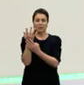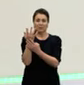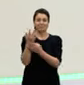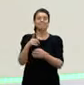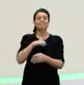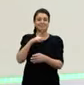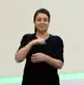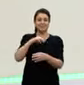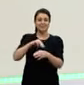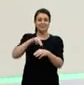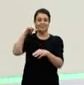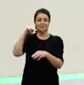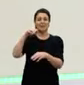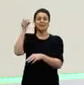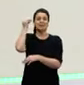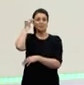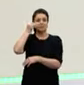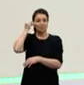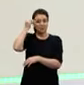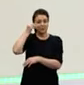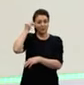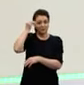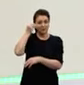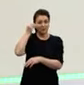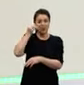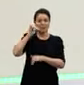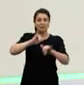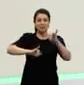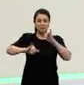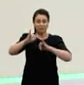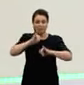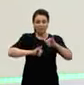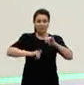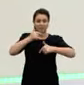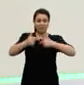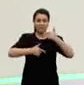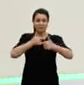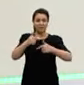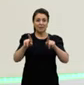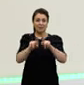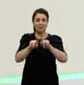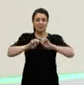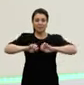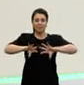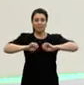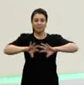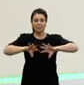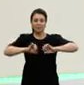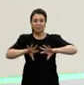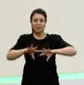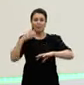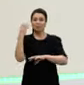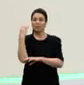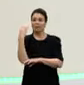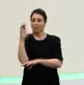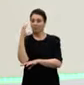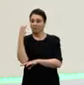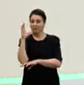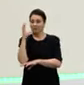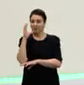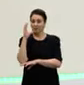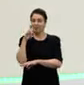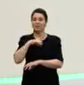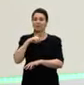Sul. Tem experiência com animais de laboratório e também em Educação, Ensino de Ciências e em